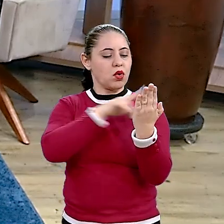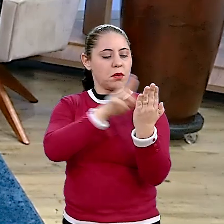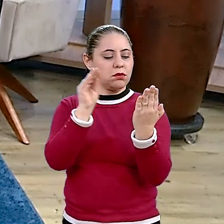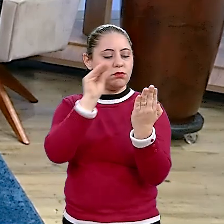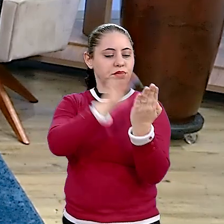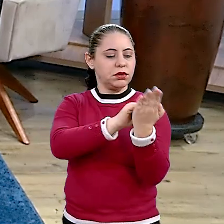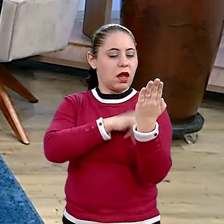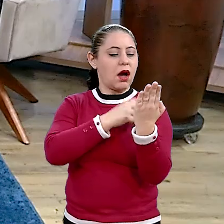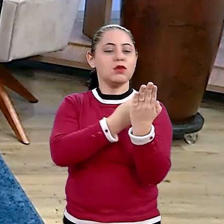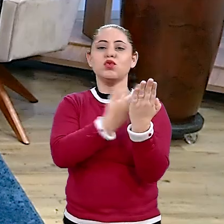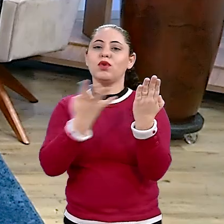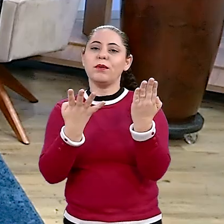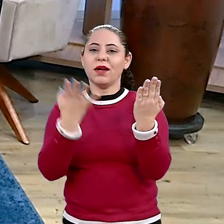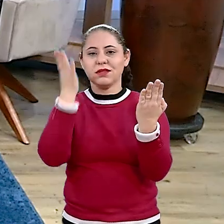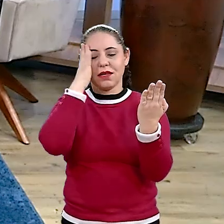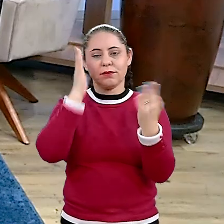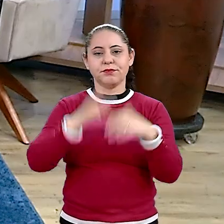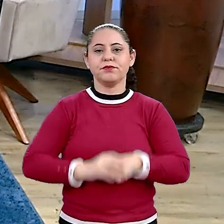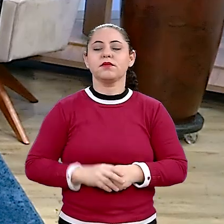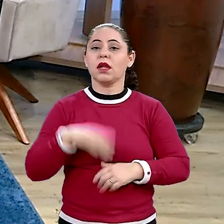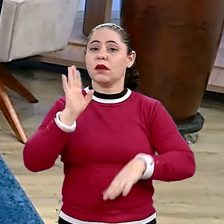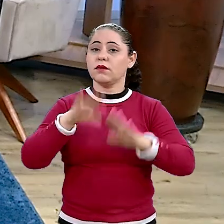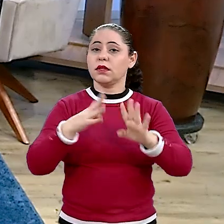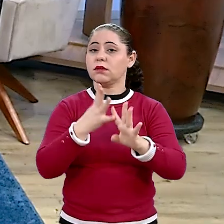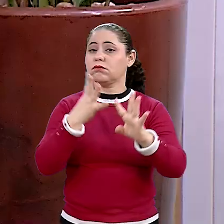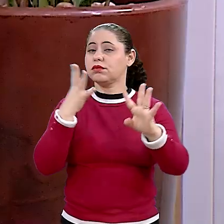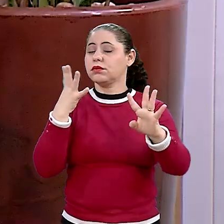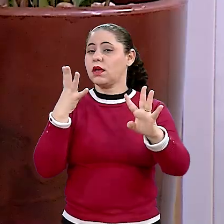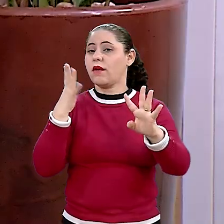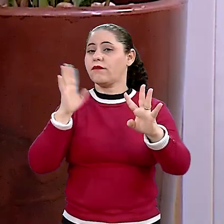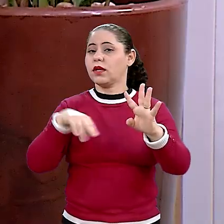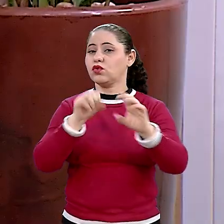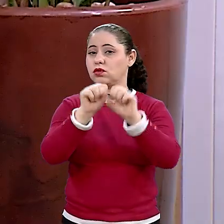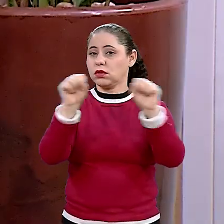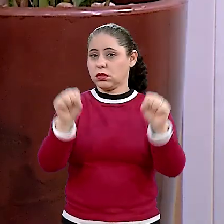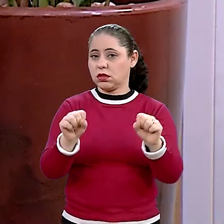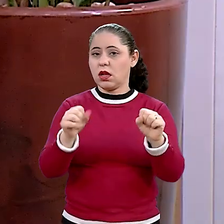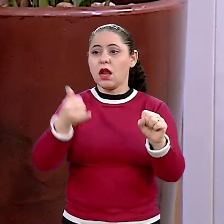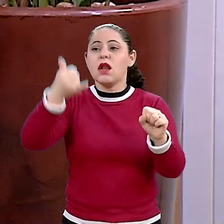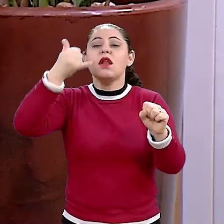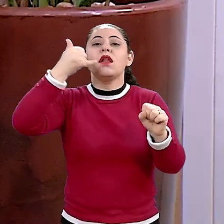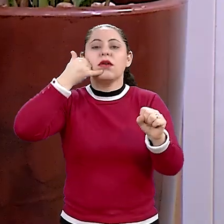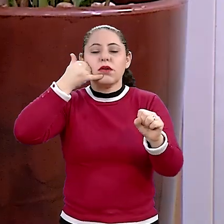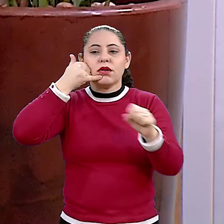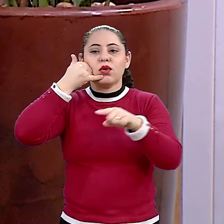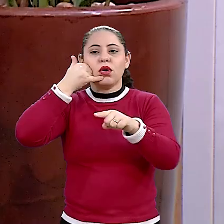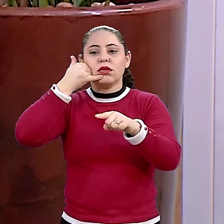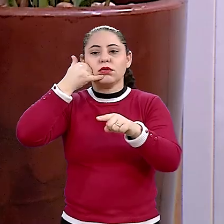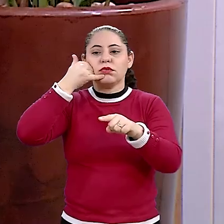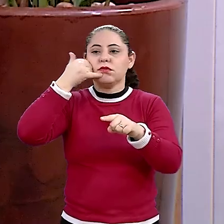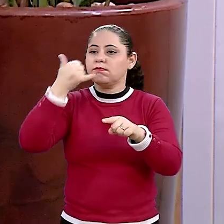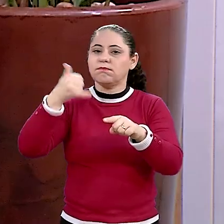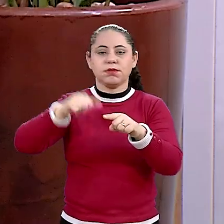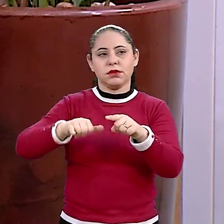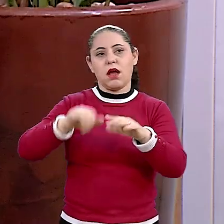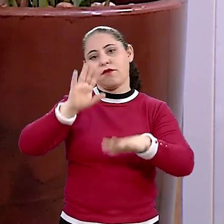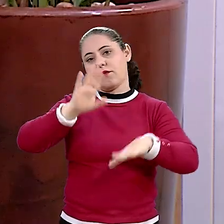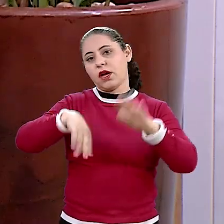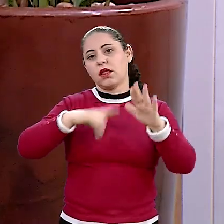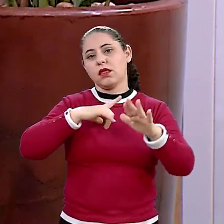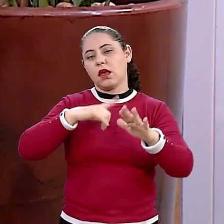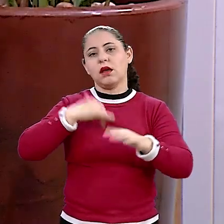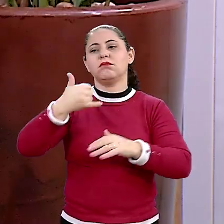seguinte, a pessoa está lá dentro da fila e aí o sistema de regulação ligou para ela, ela não atendeu, porque também tem